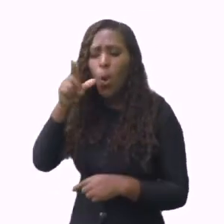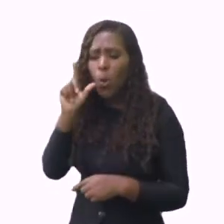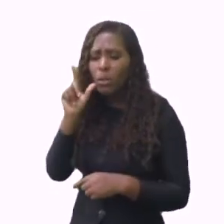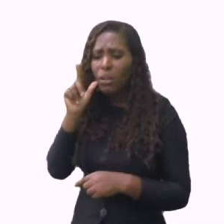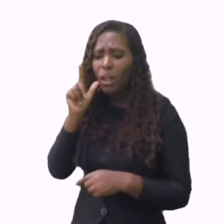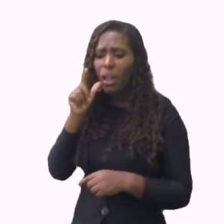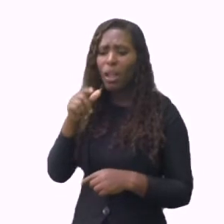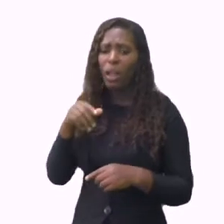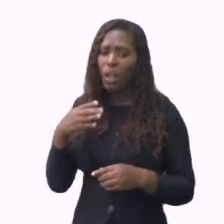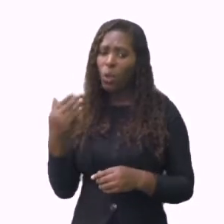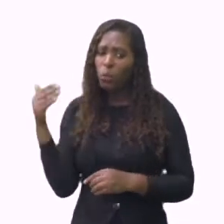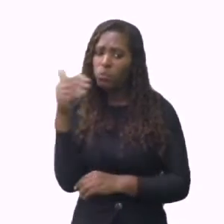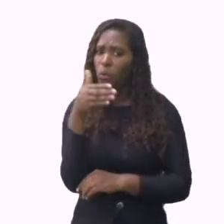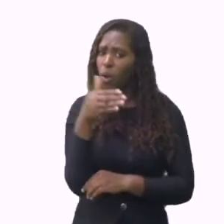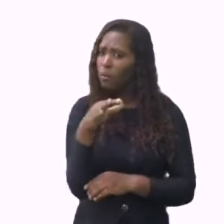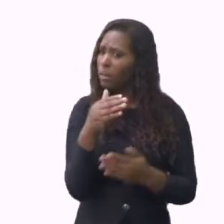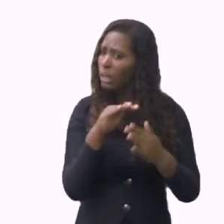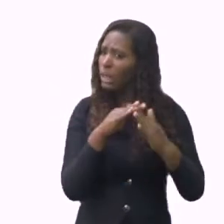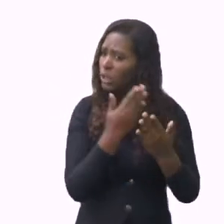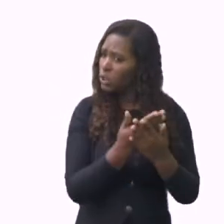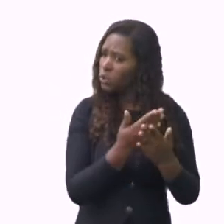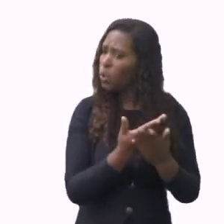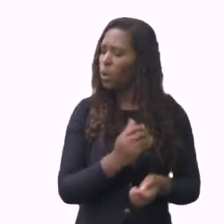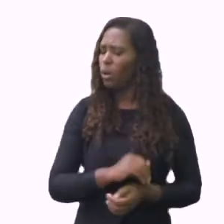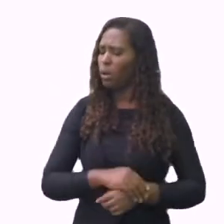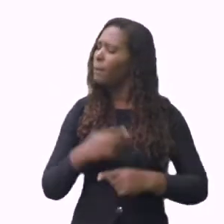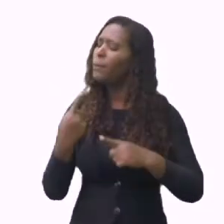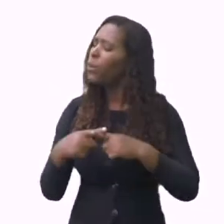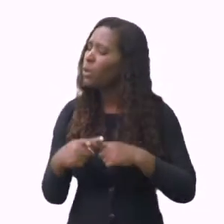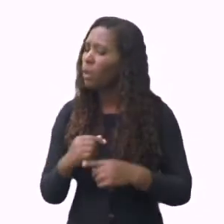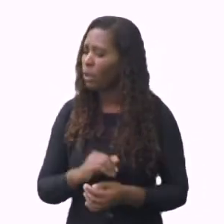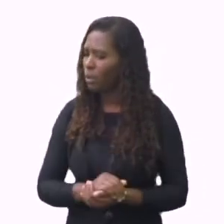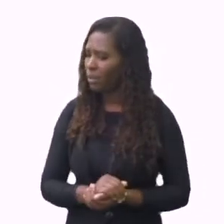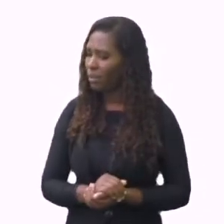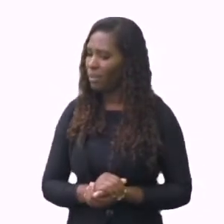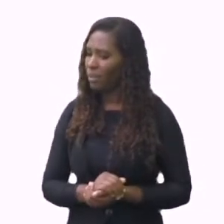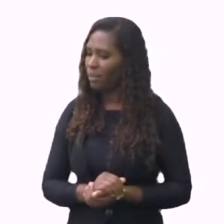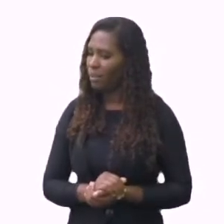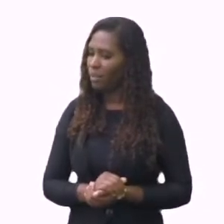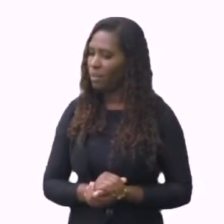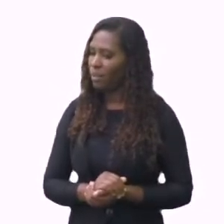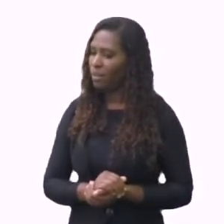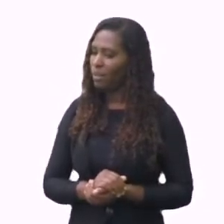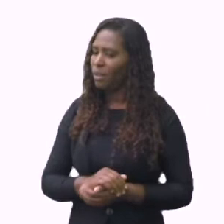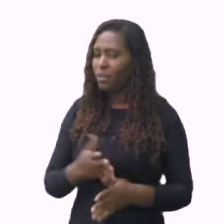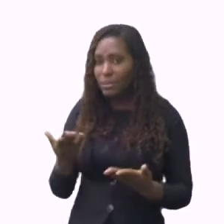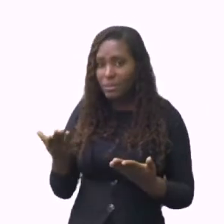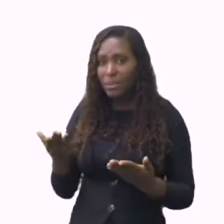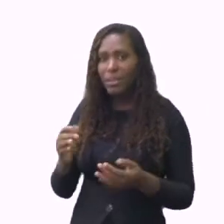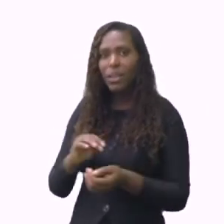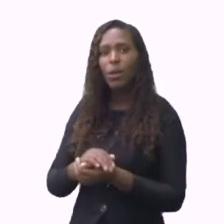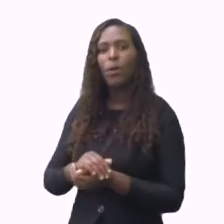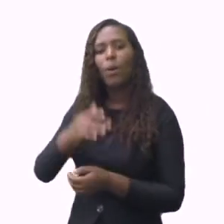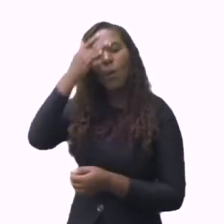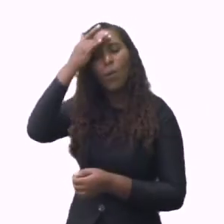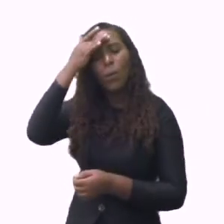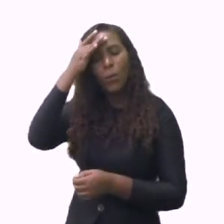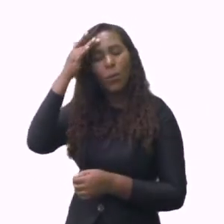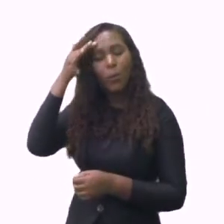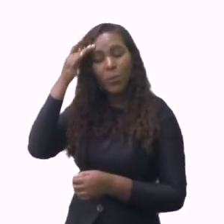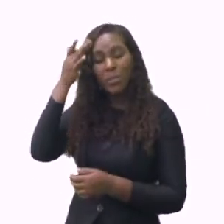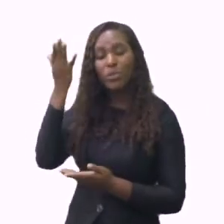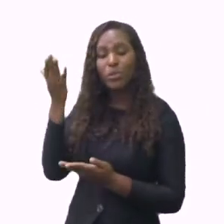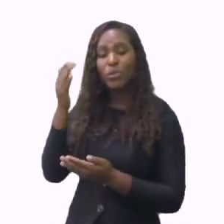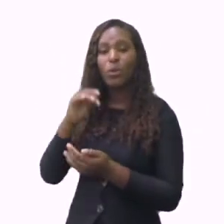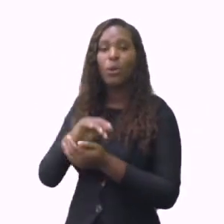pergunta. Então, eu preciso usar o sinal de interrogação. Se eu não falo com essa entonação